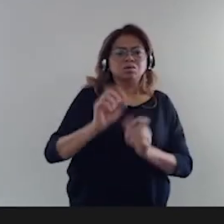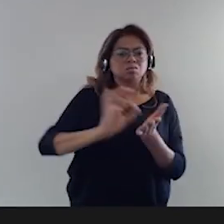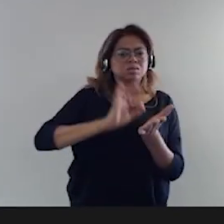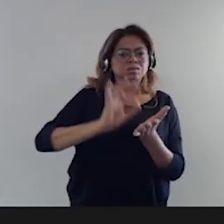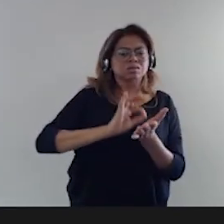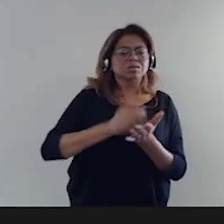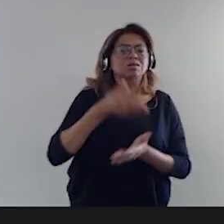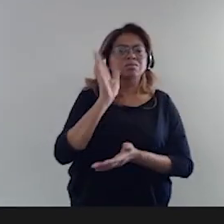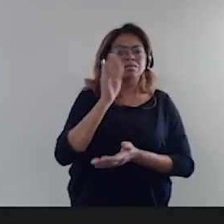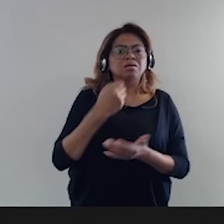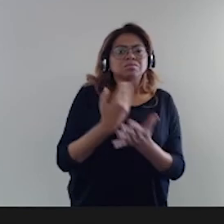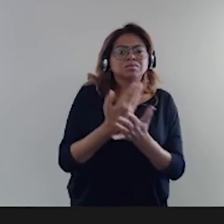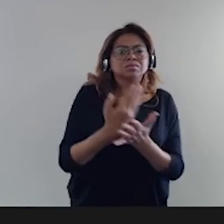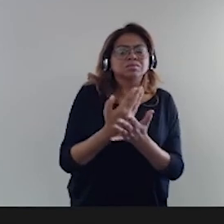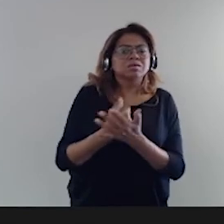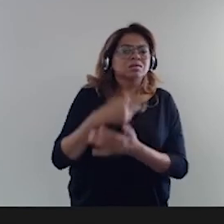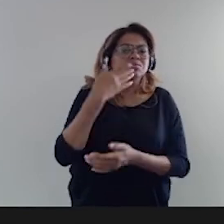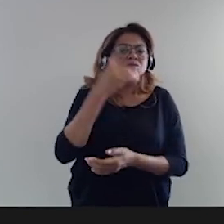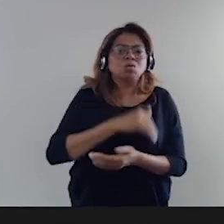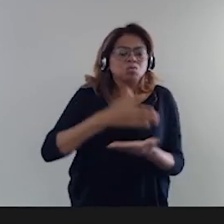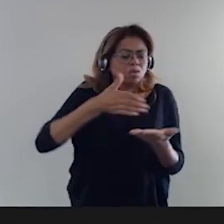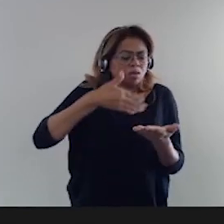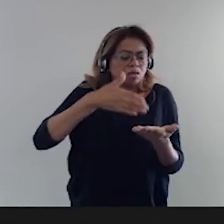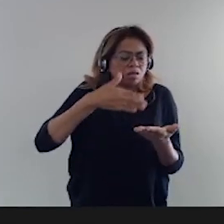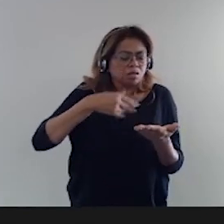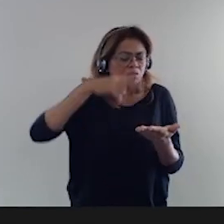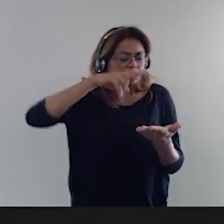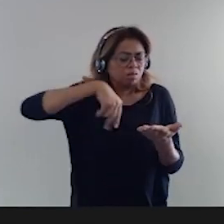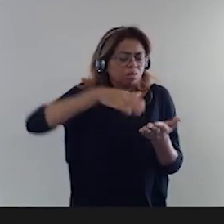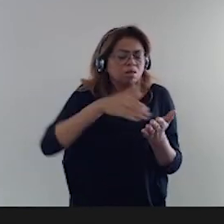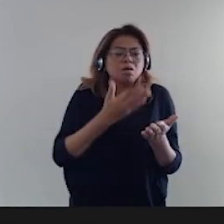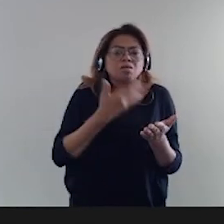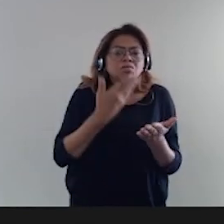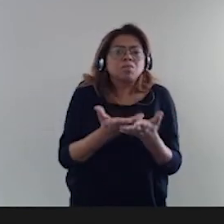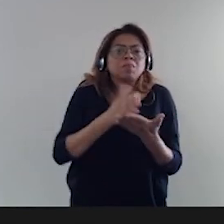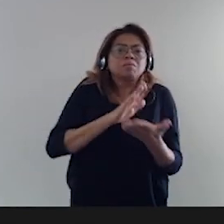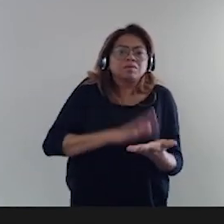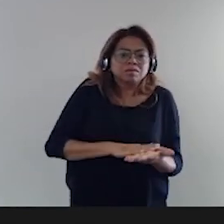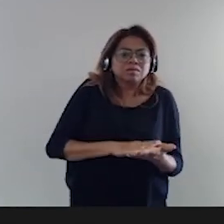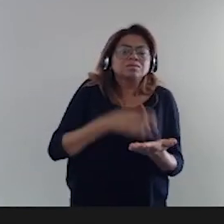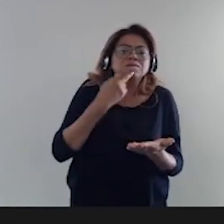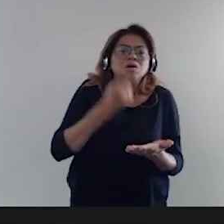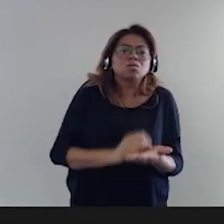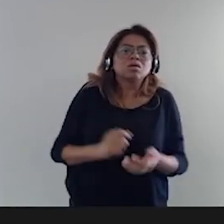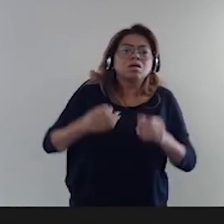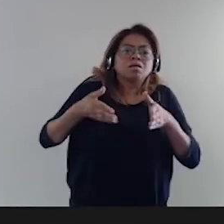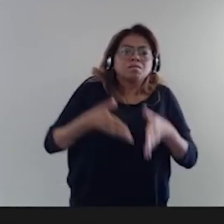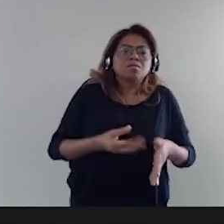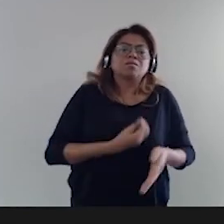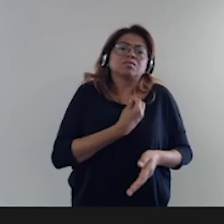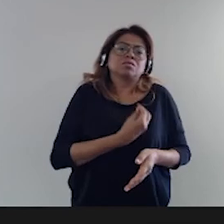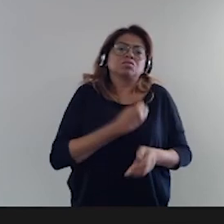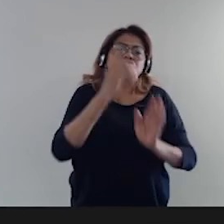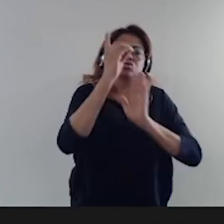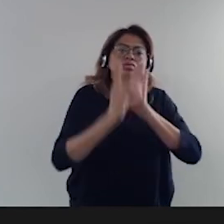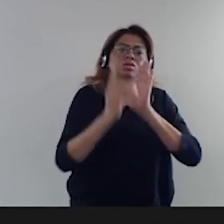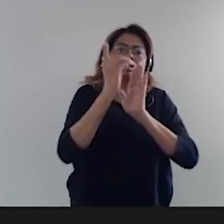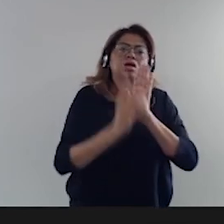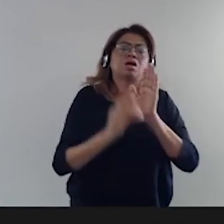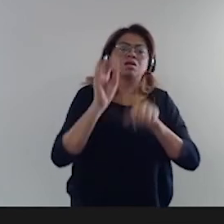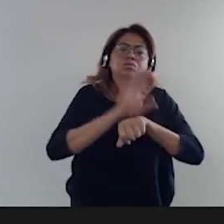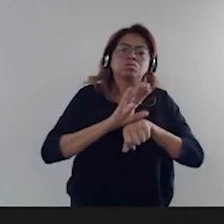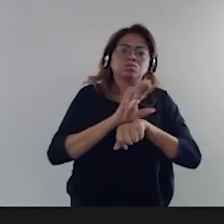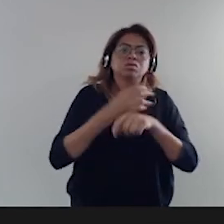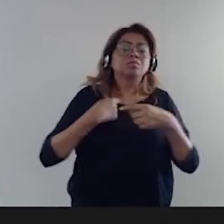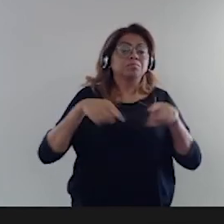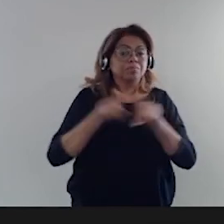não estudamos no clássico livro do ministro Barroso, Interpretação e Aplicação do Direito Constitucional. Ele que trouxe